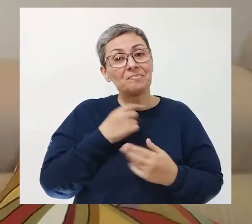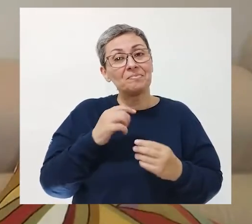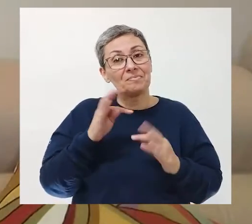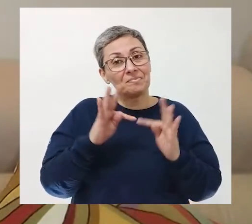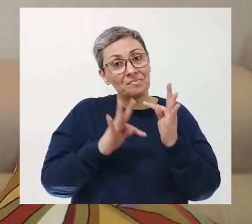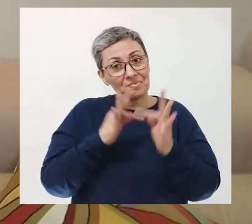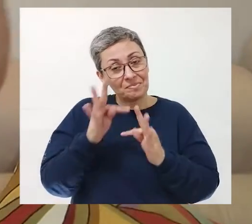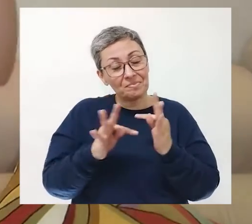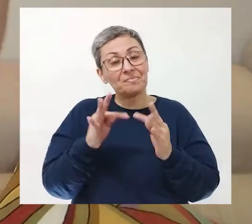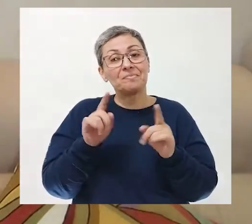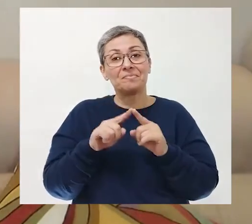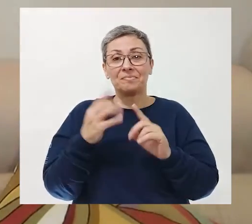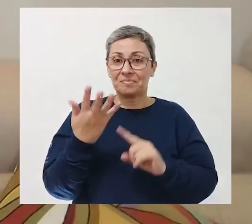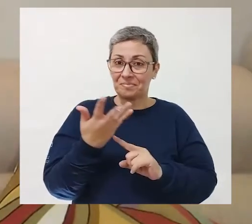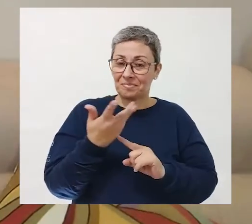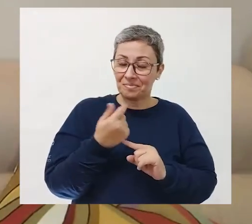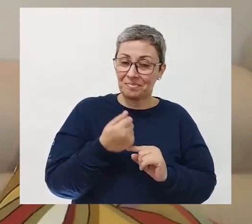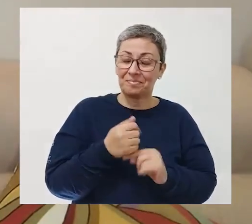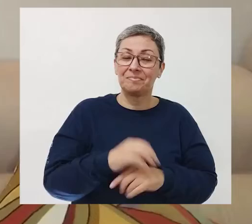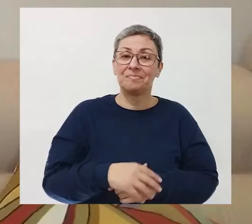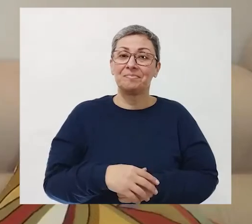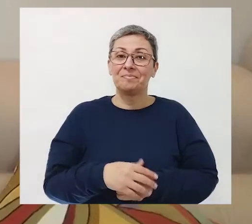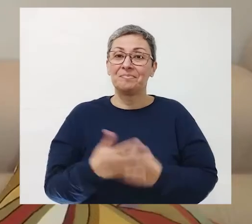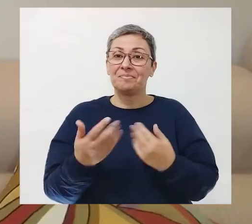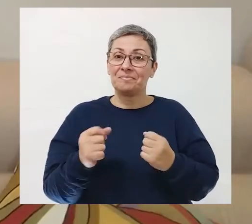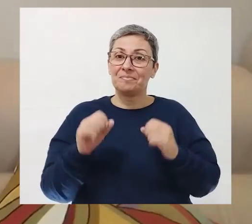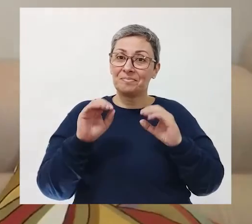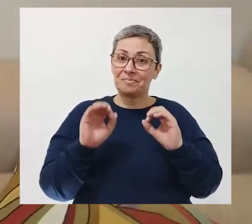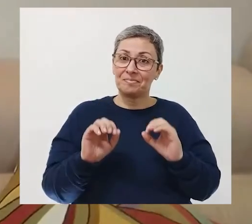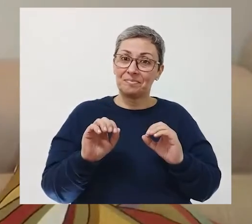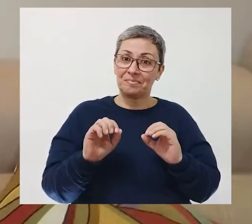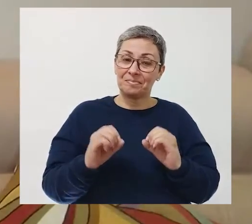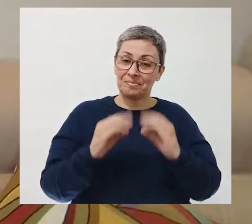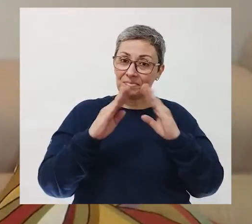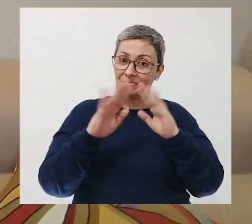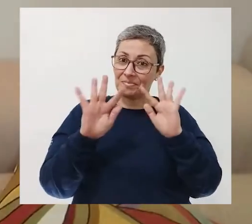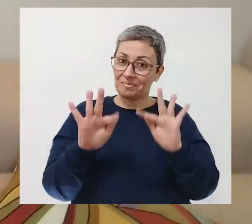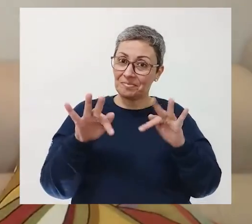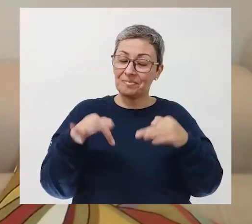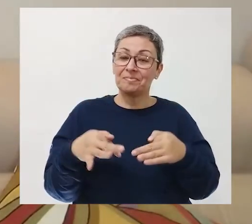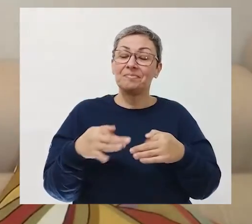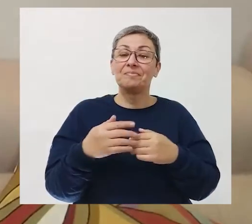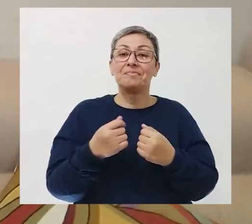técnica artística. O programa de hoje vai ficando por aqui.